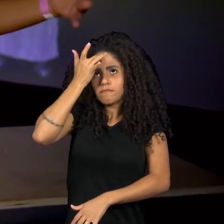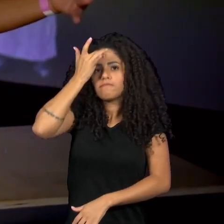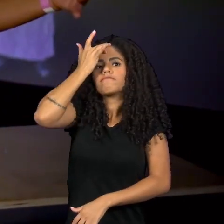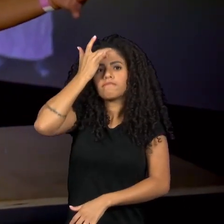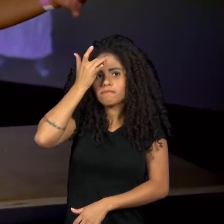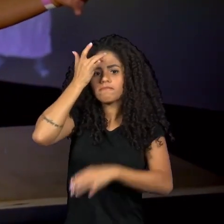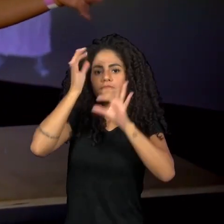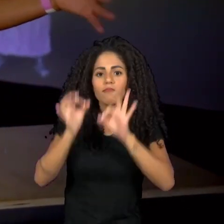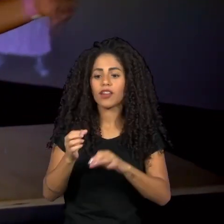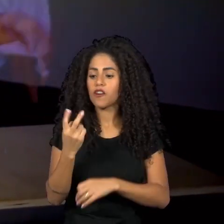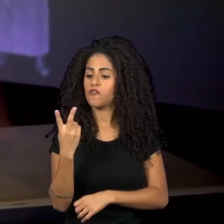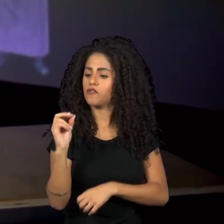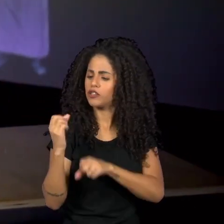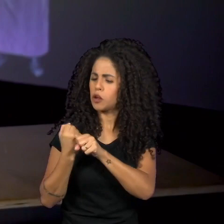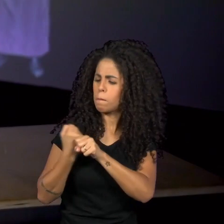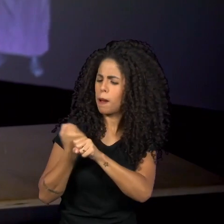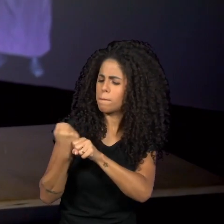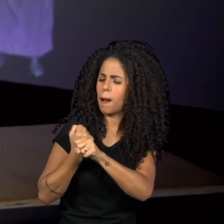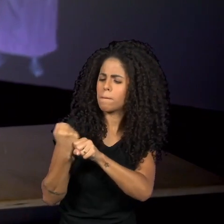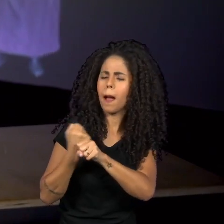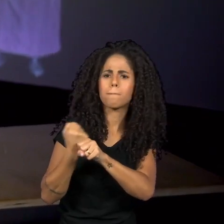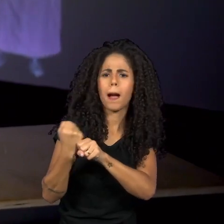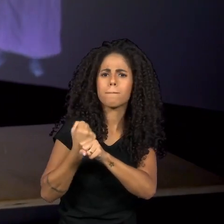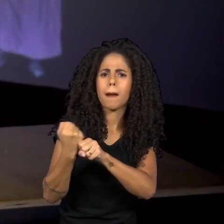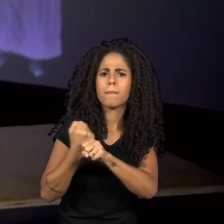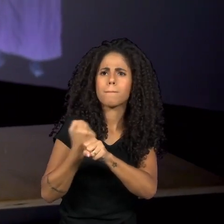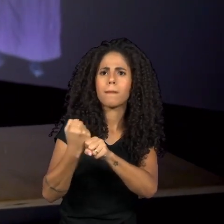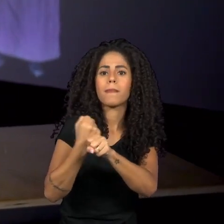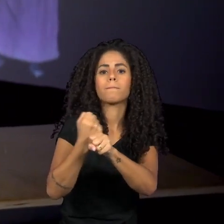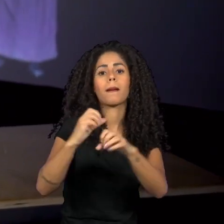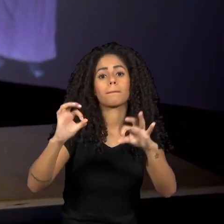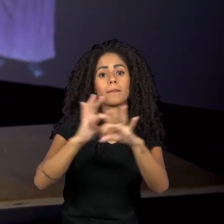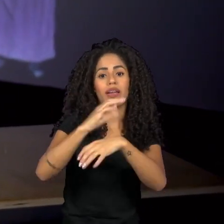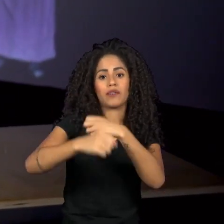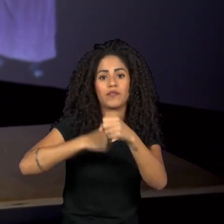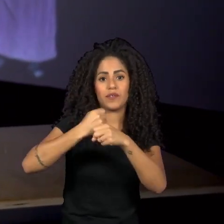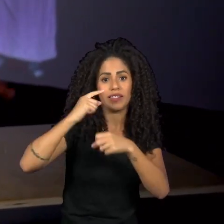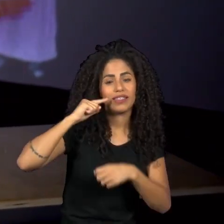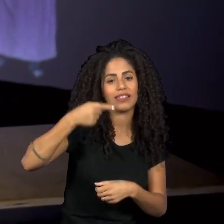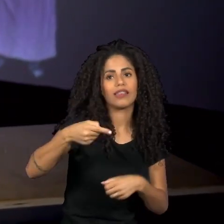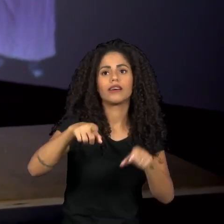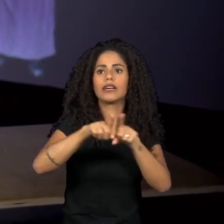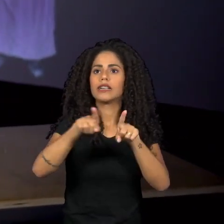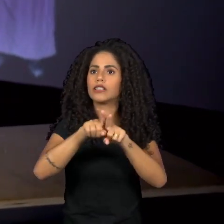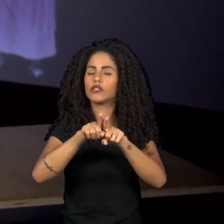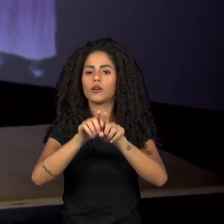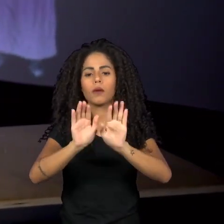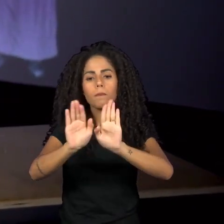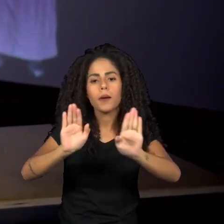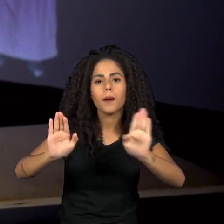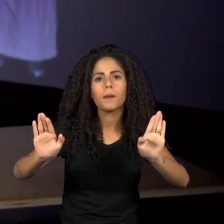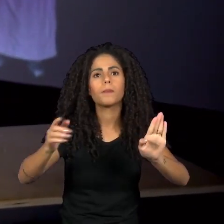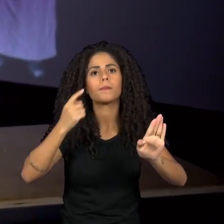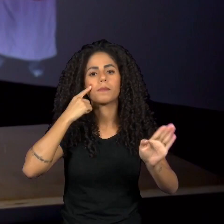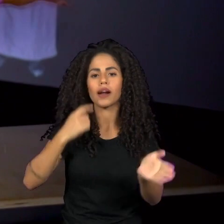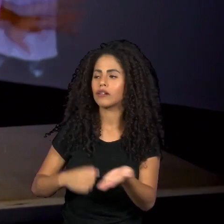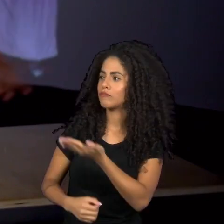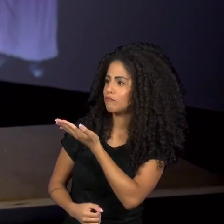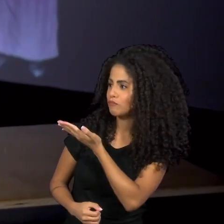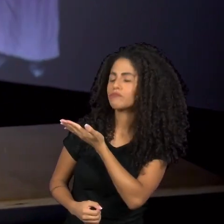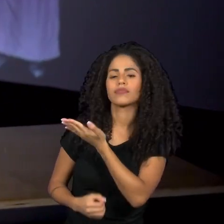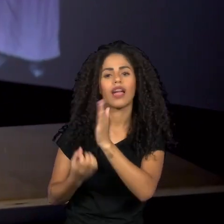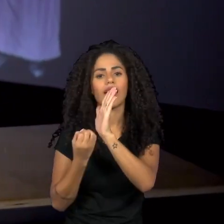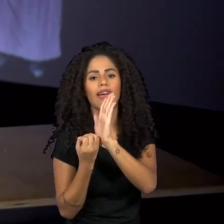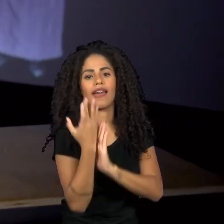Frente, dos 20 anos que a Frente completa no próximo ano, apresentado pela Maurinete Lima, que é a